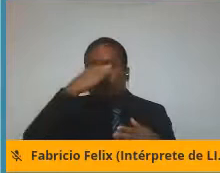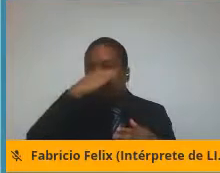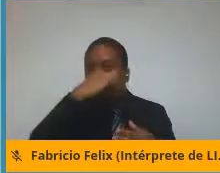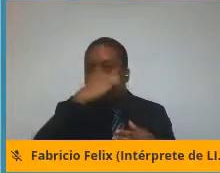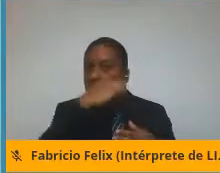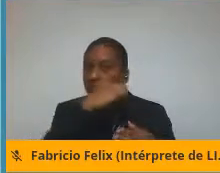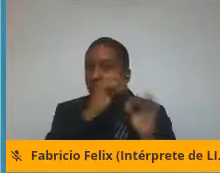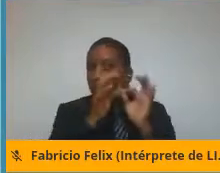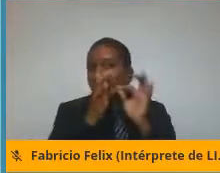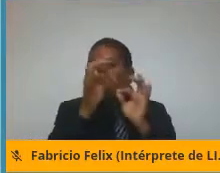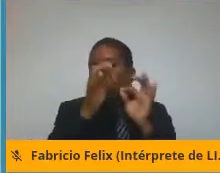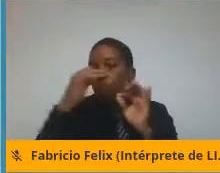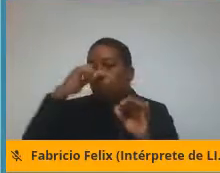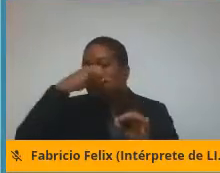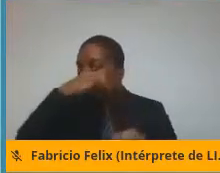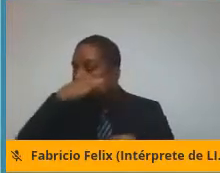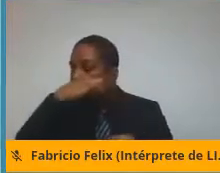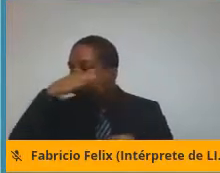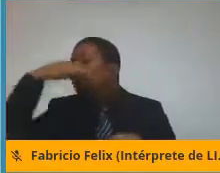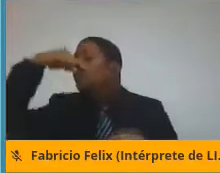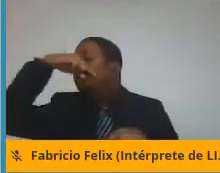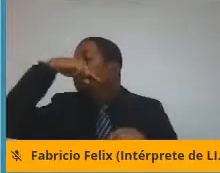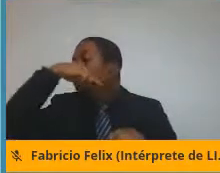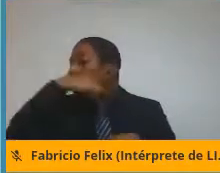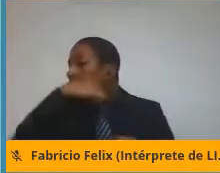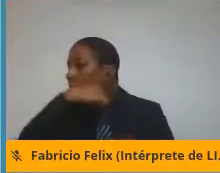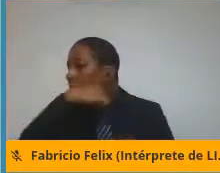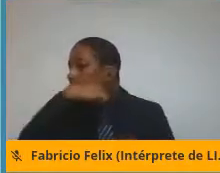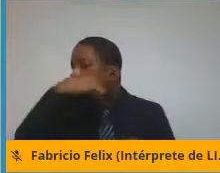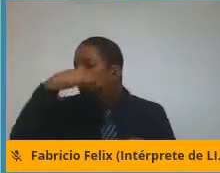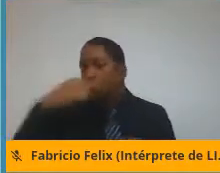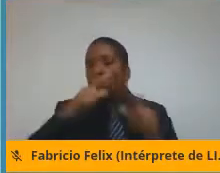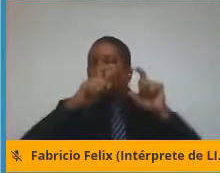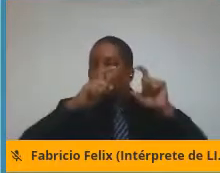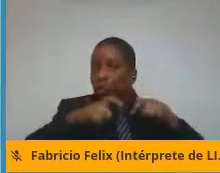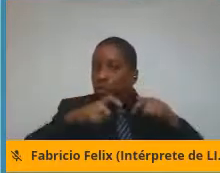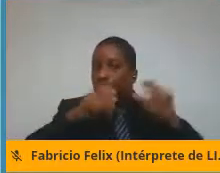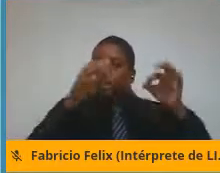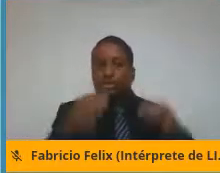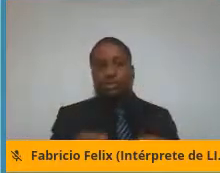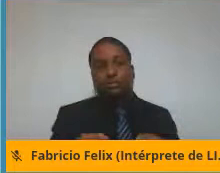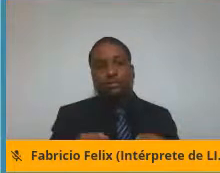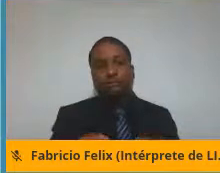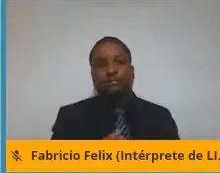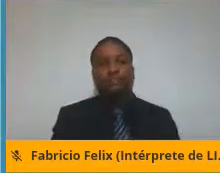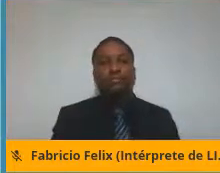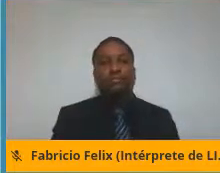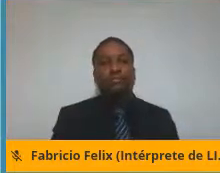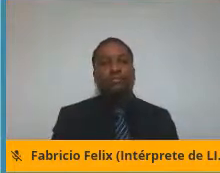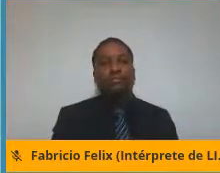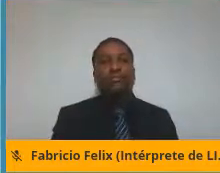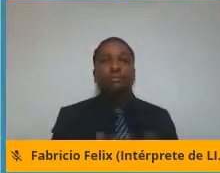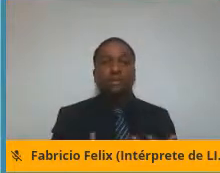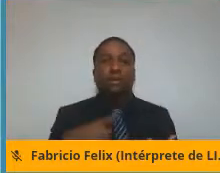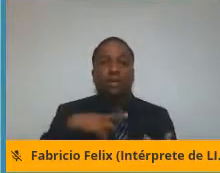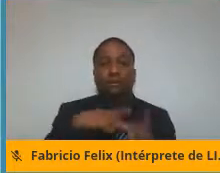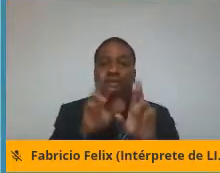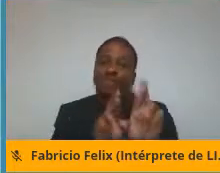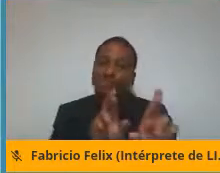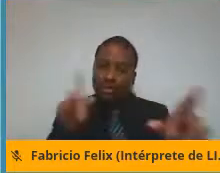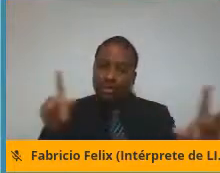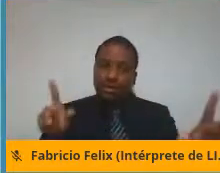adequado. Isso tudo pode influenciar, sim. Então, é interessante que a gente entenda que há uma diferença, sim, entre